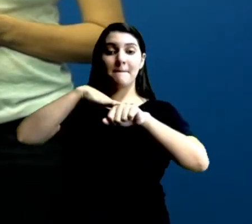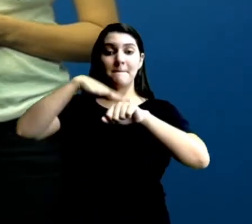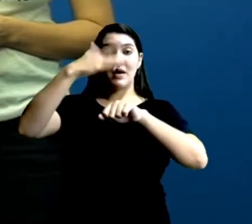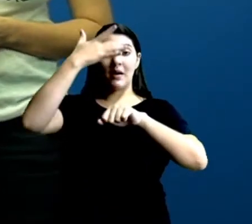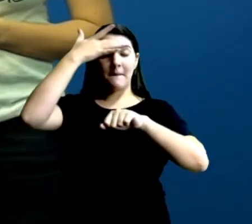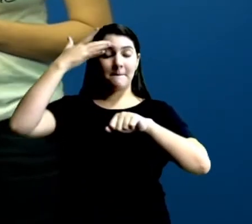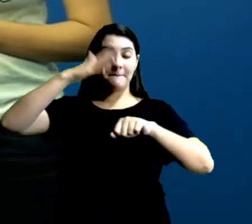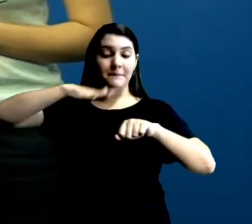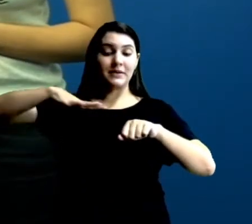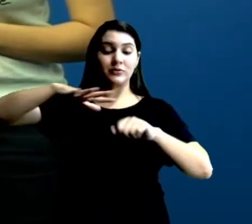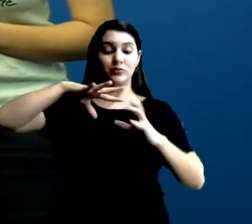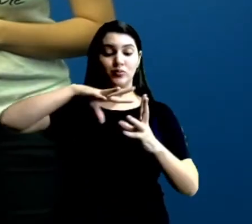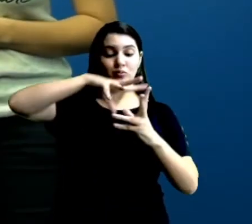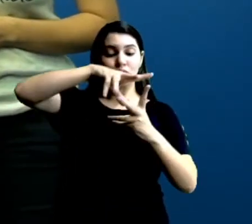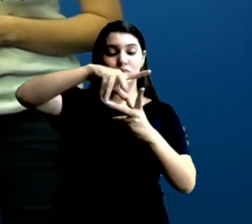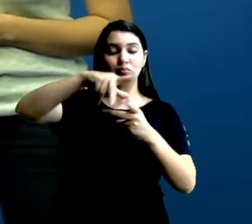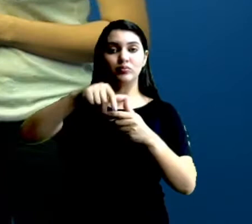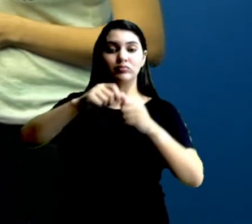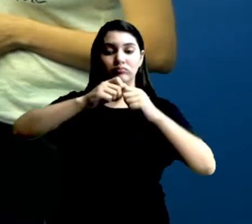mundo.